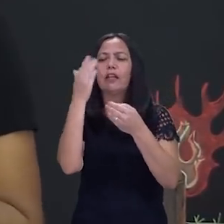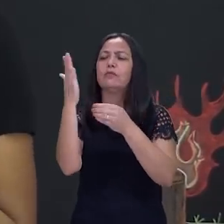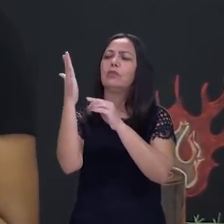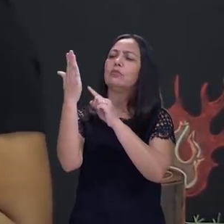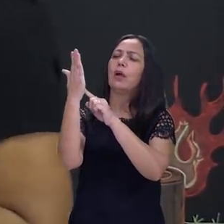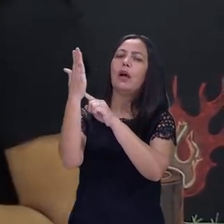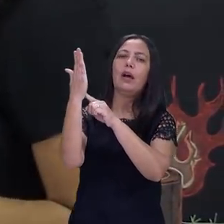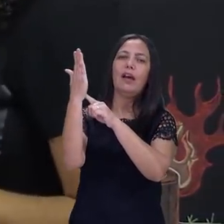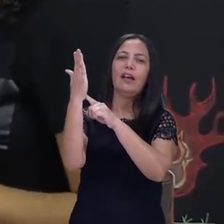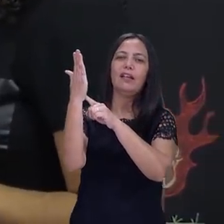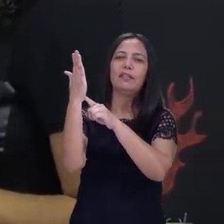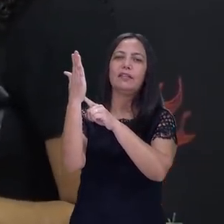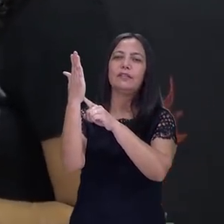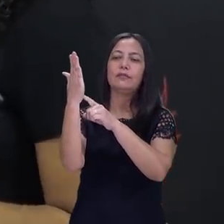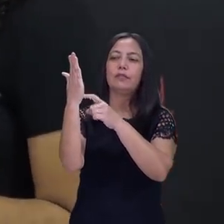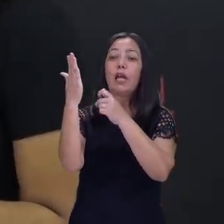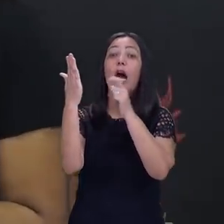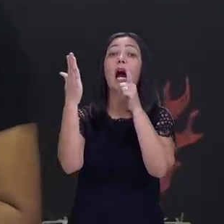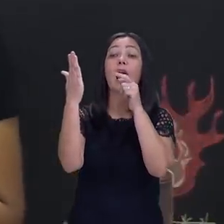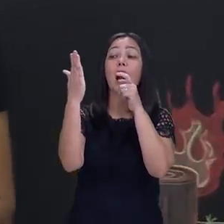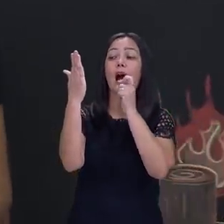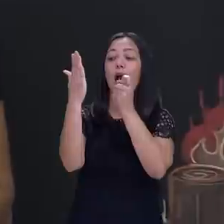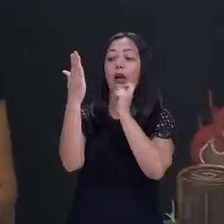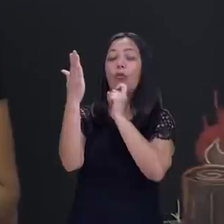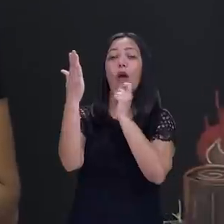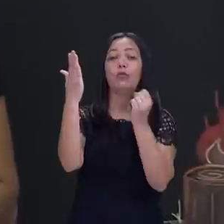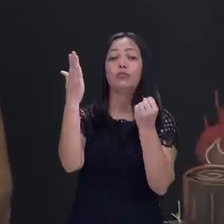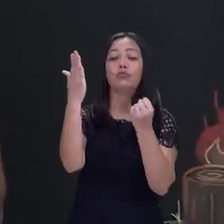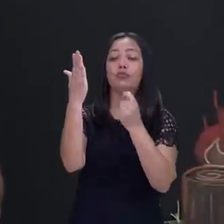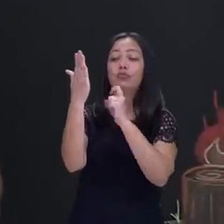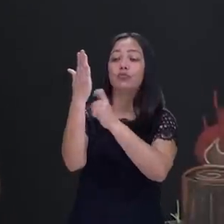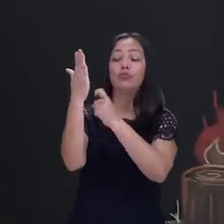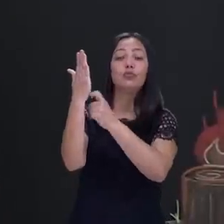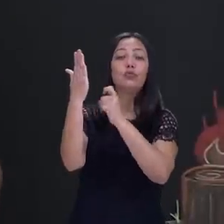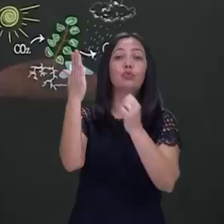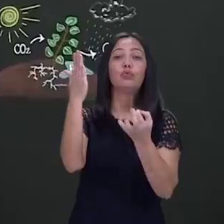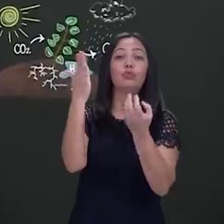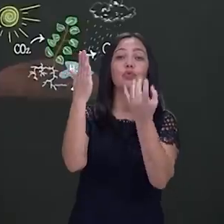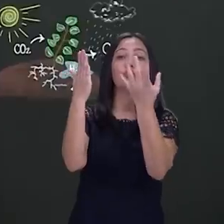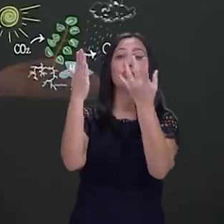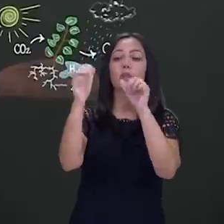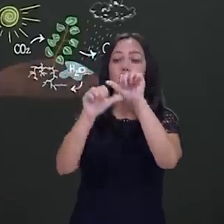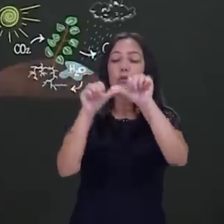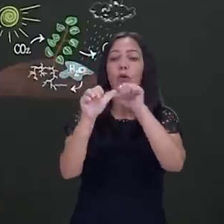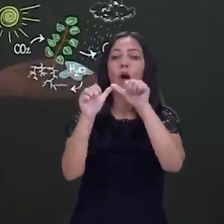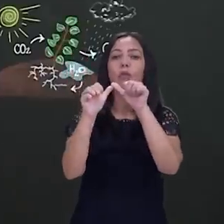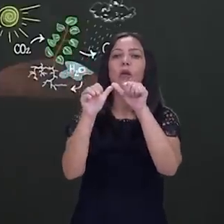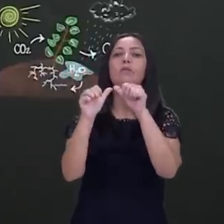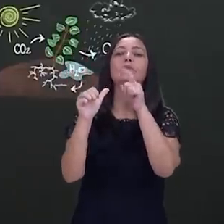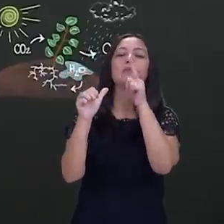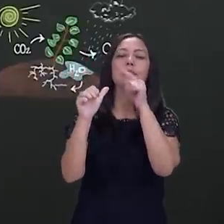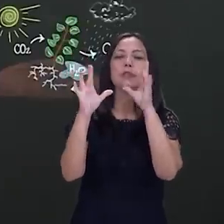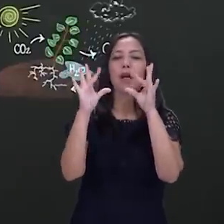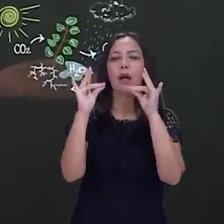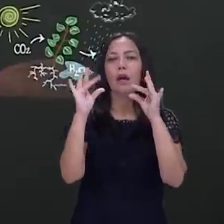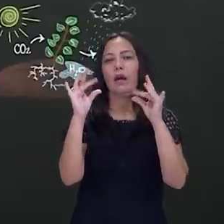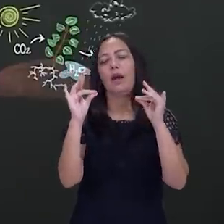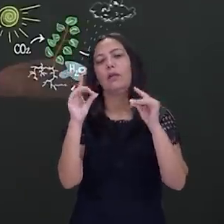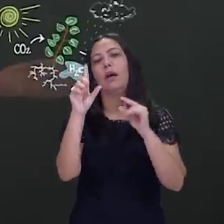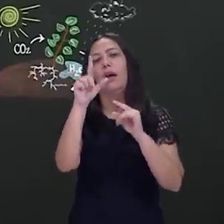com que do estado gasoso ele passe então para o estado líquido. Isso é condensação